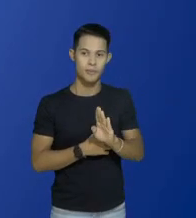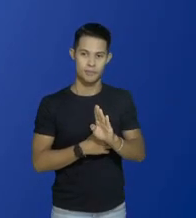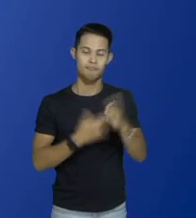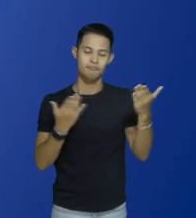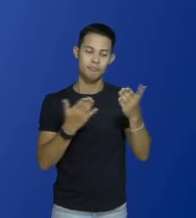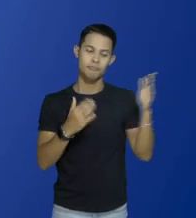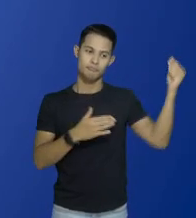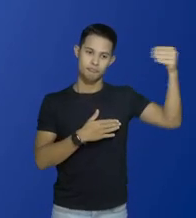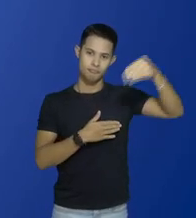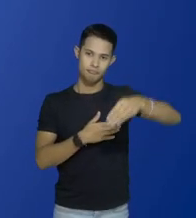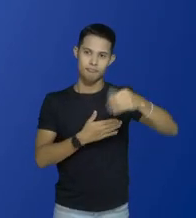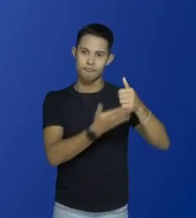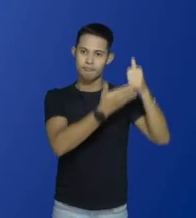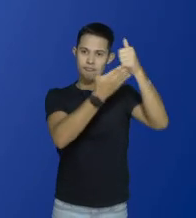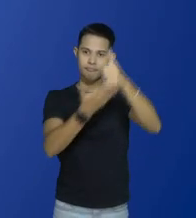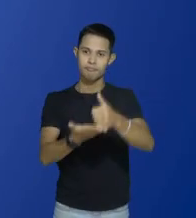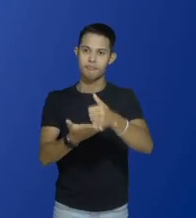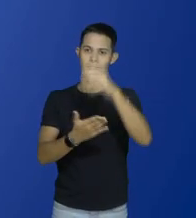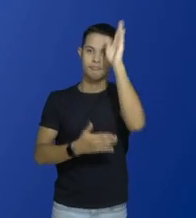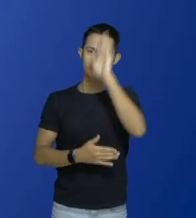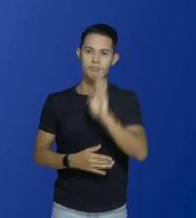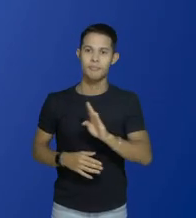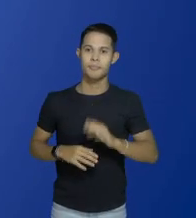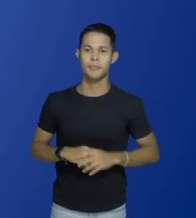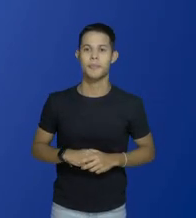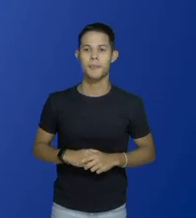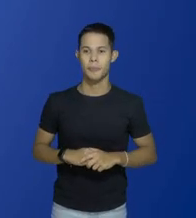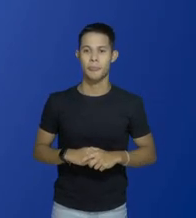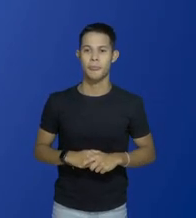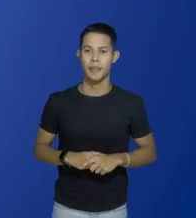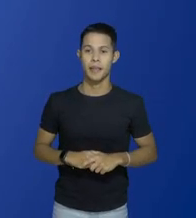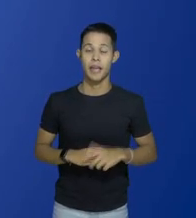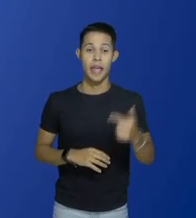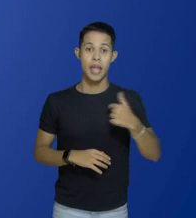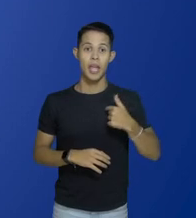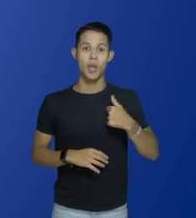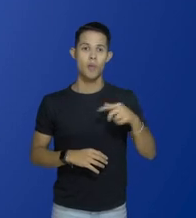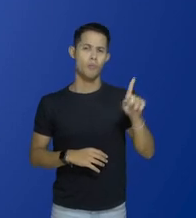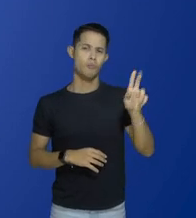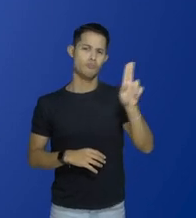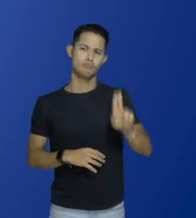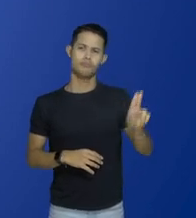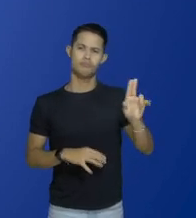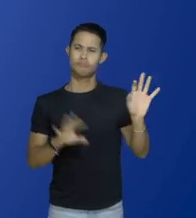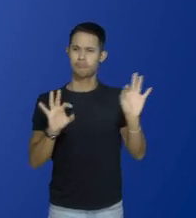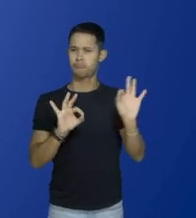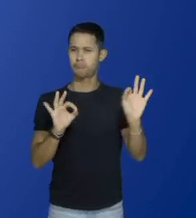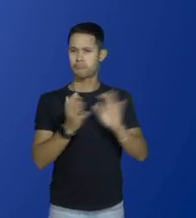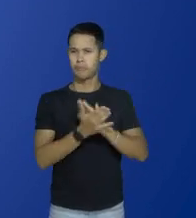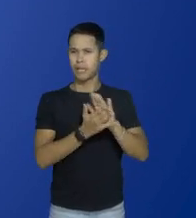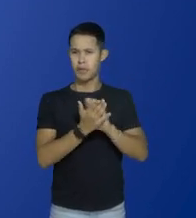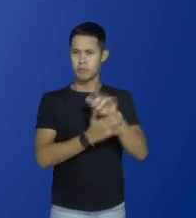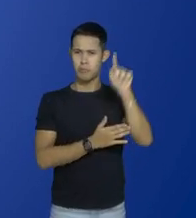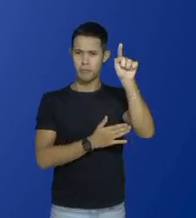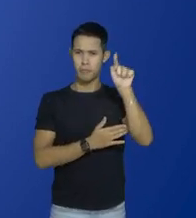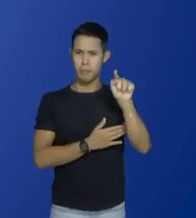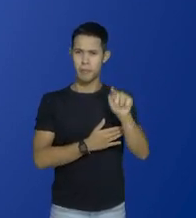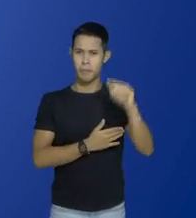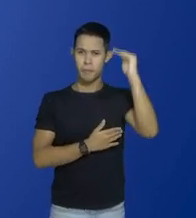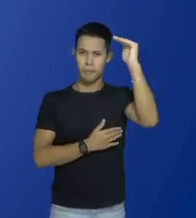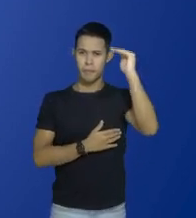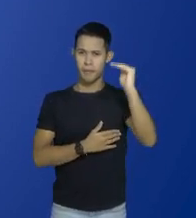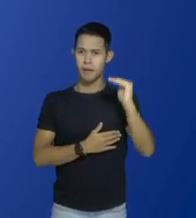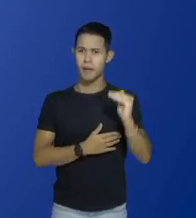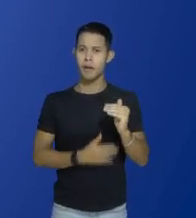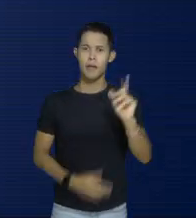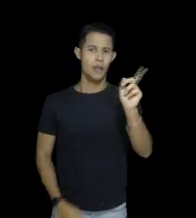Né? Aí tem outras medicações. Eu não uso nenhuma daquelas outras ali, nenhuma dessas, mas são medicações que são